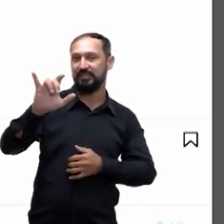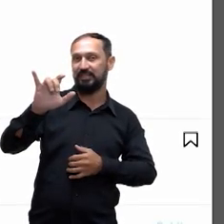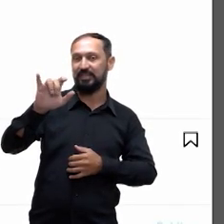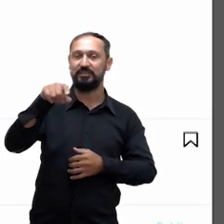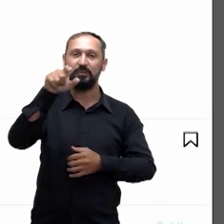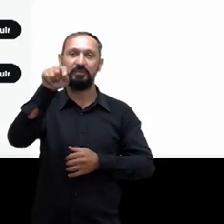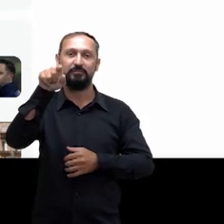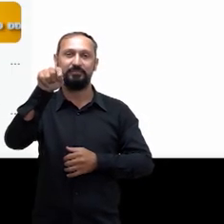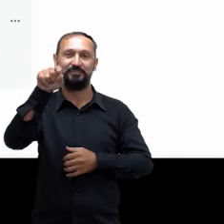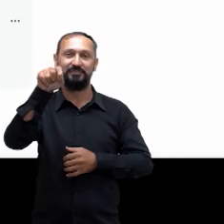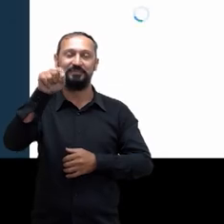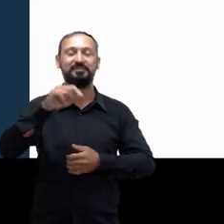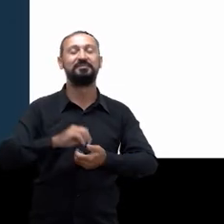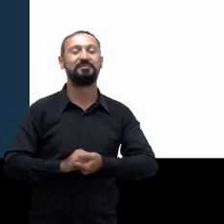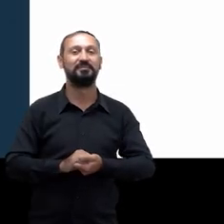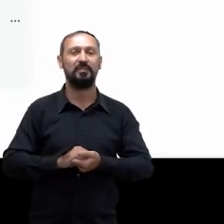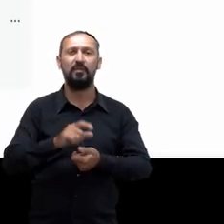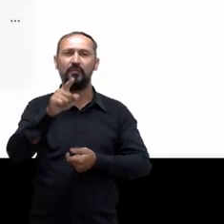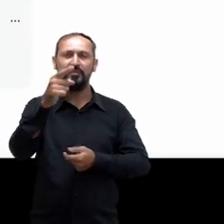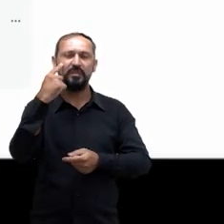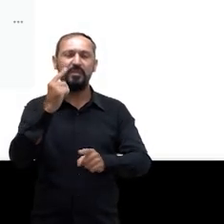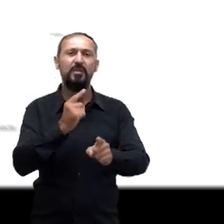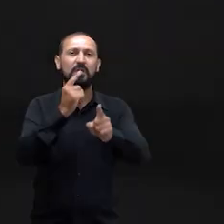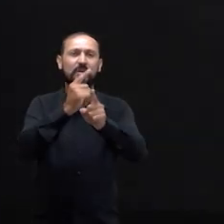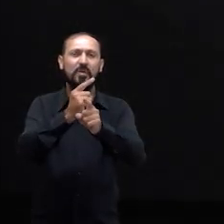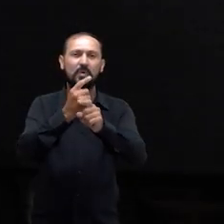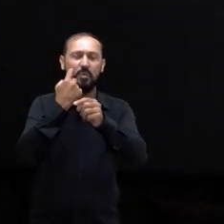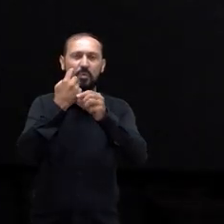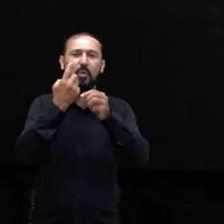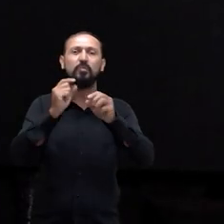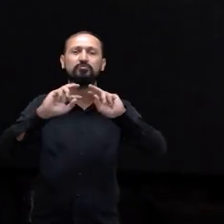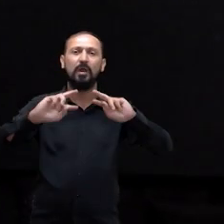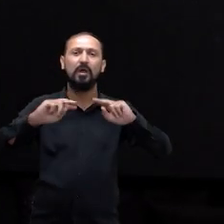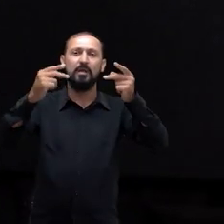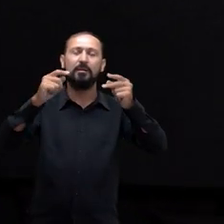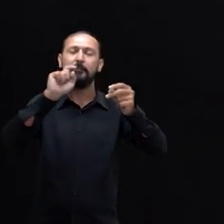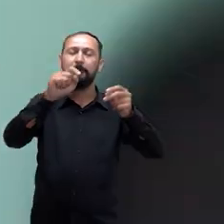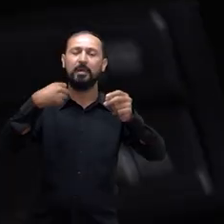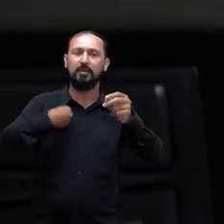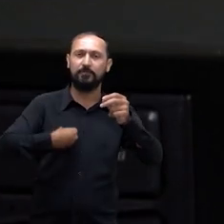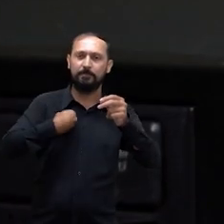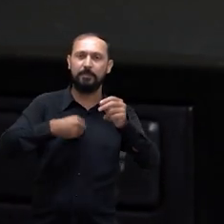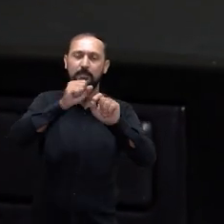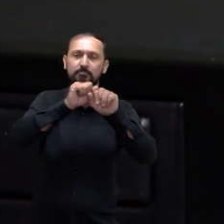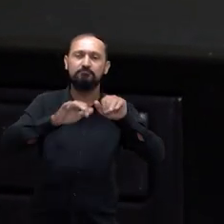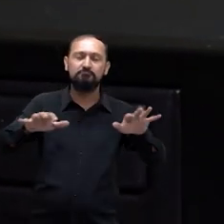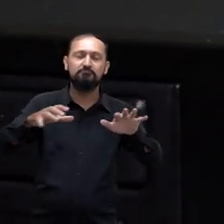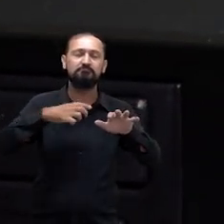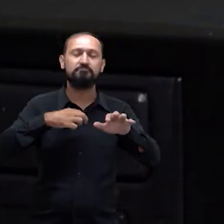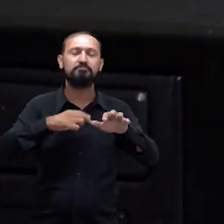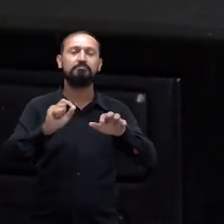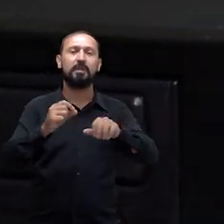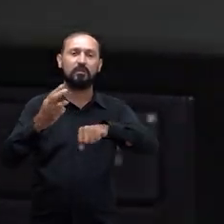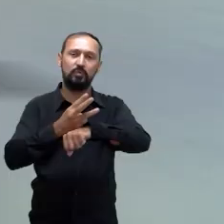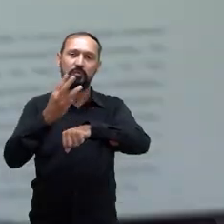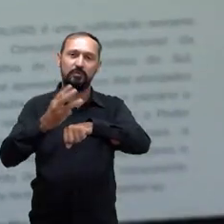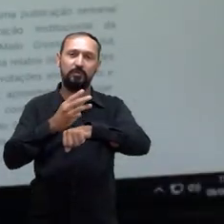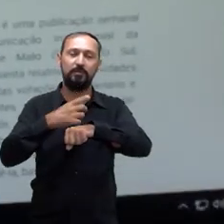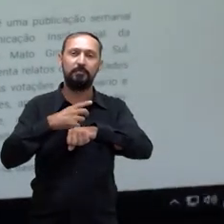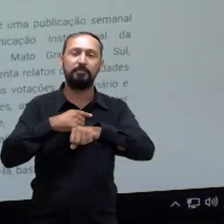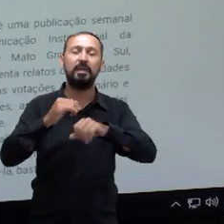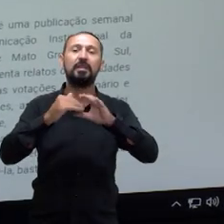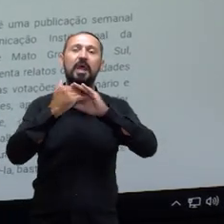Instagram e Twitter você encontra também links para o cadastro a lista de transmissão do WhatsApp